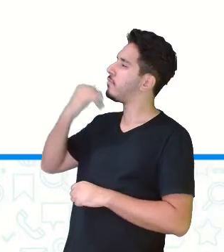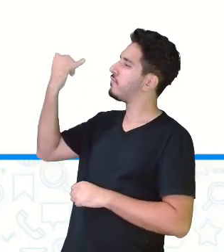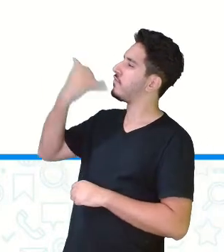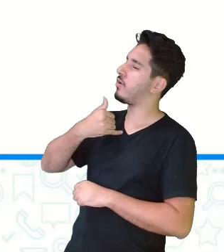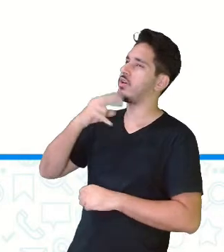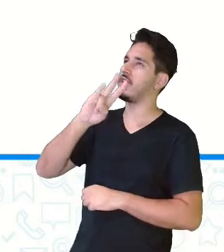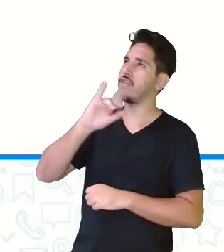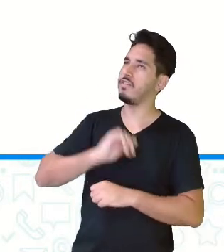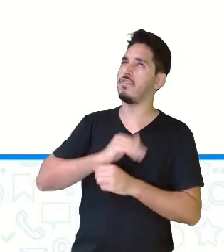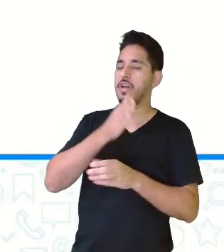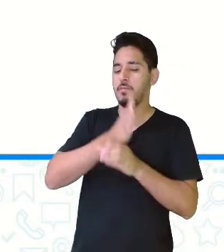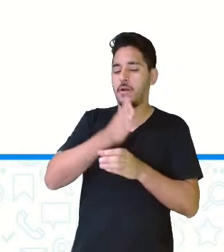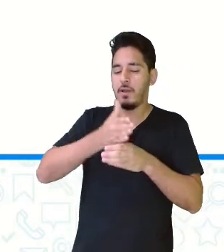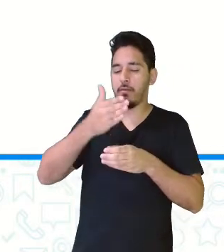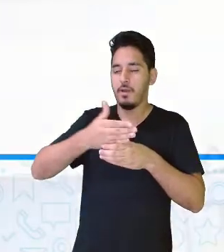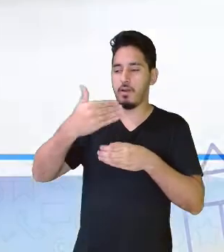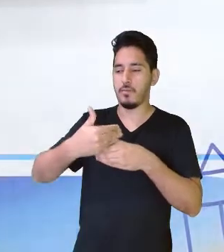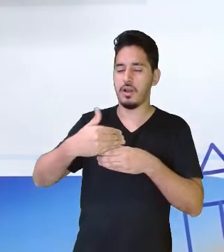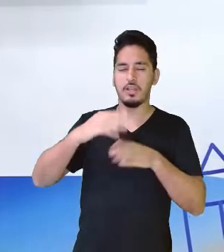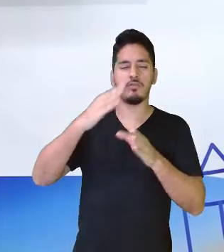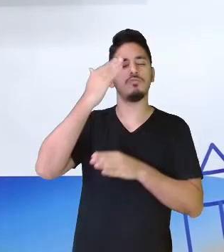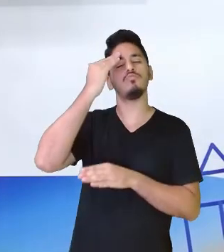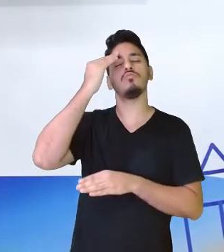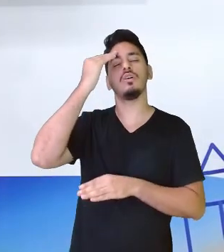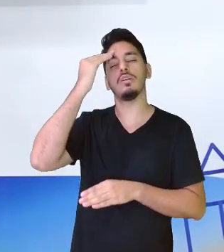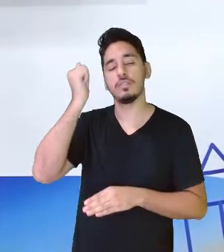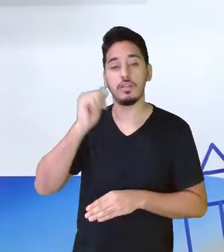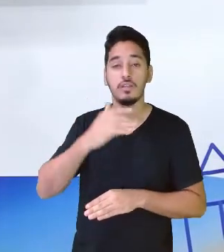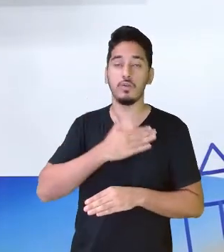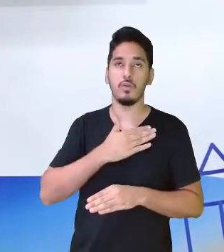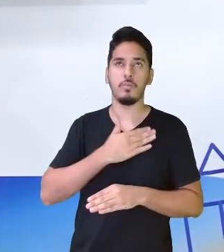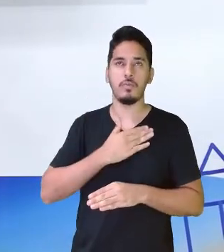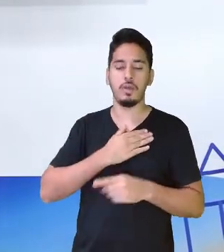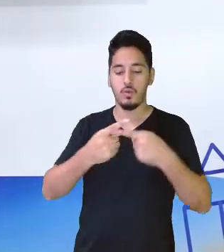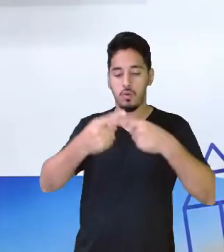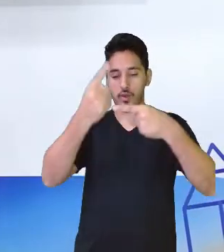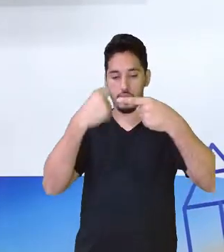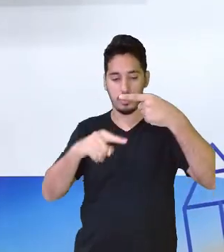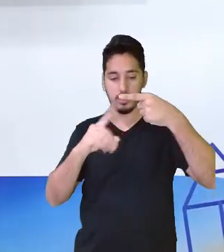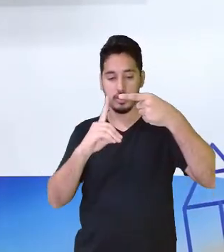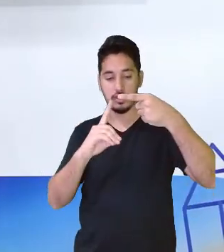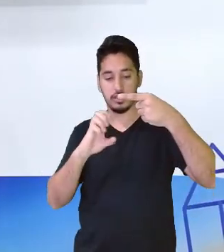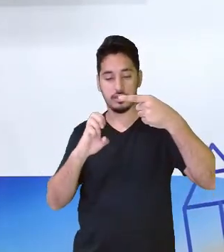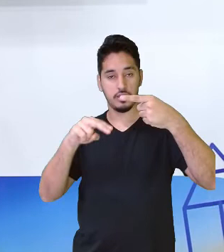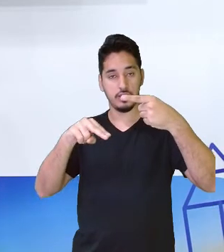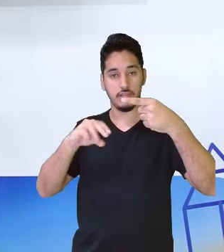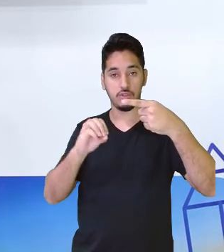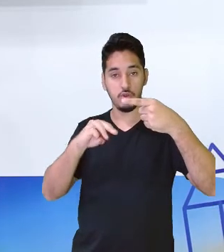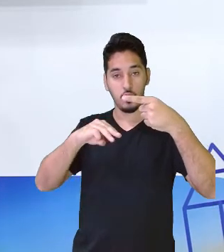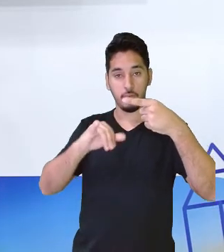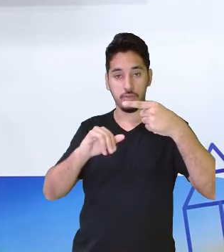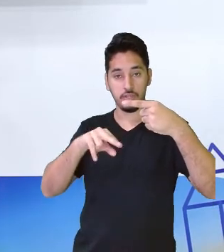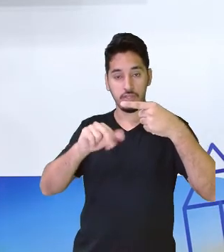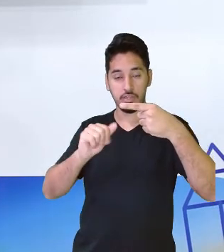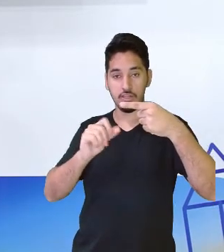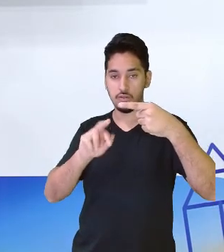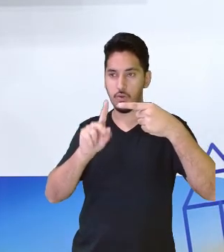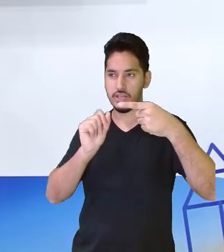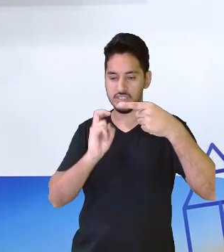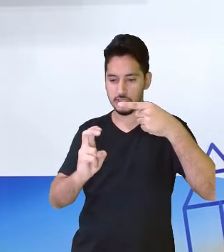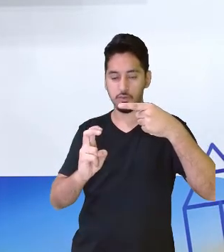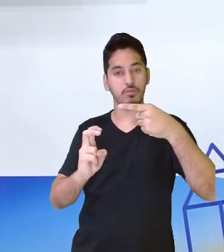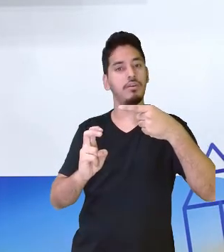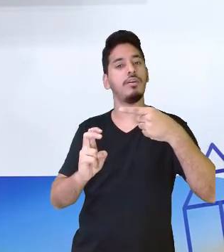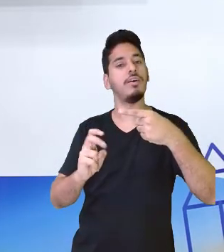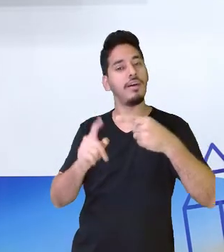dividir em 5 partes. Então, eu já sei que o meu denominador é 5. Verdade?